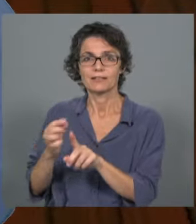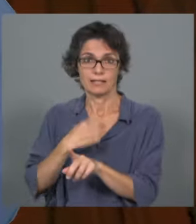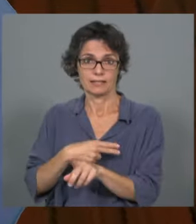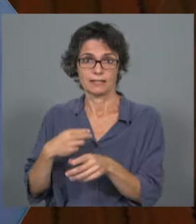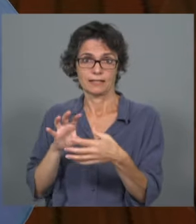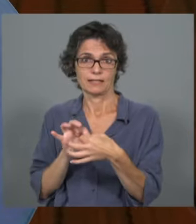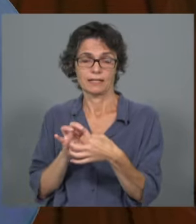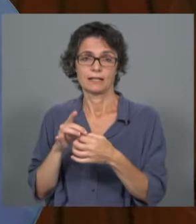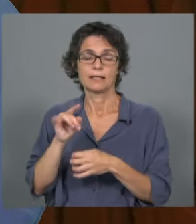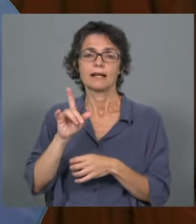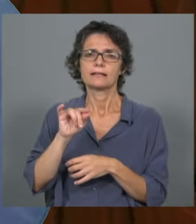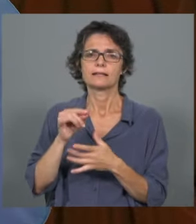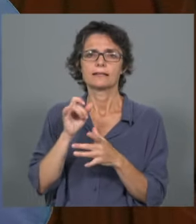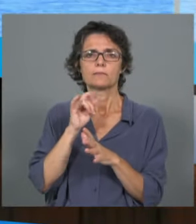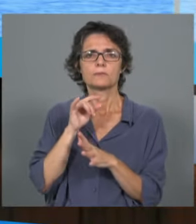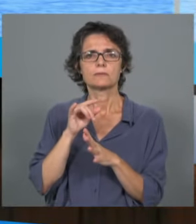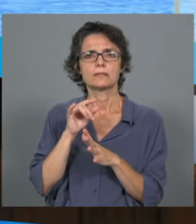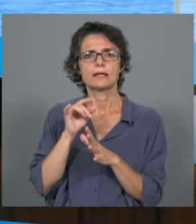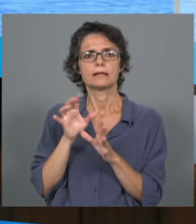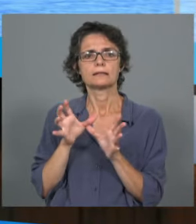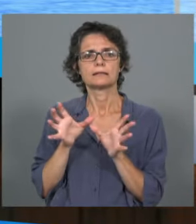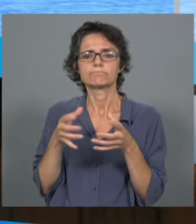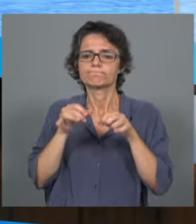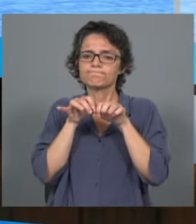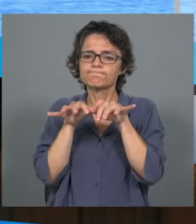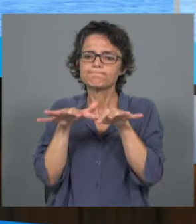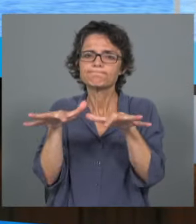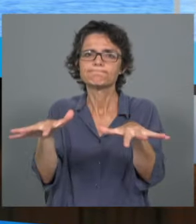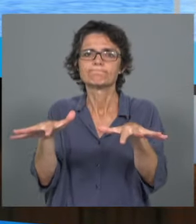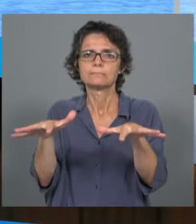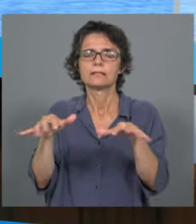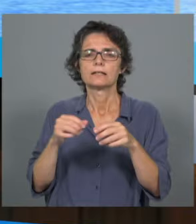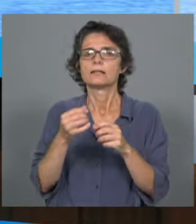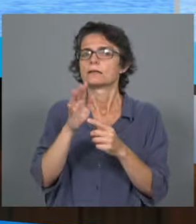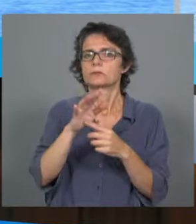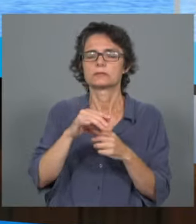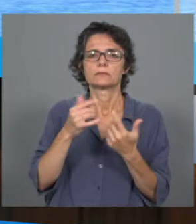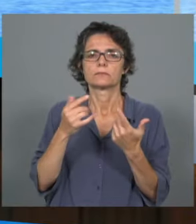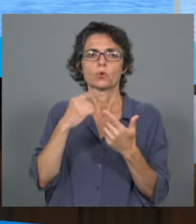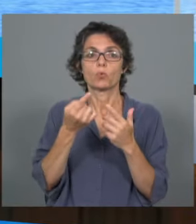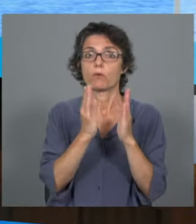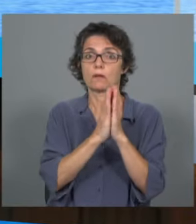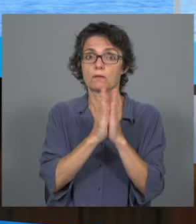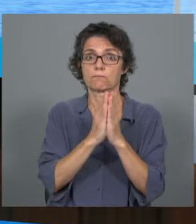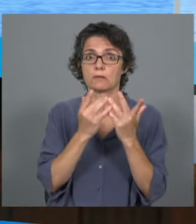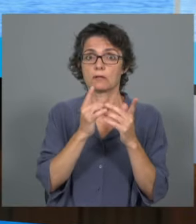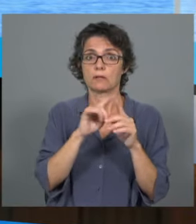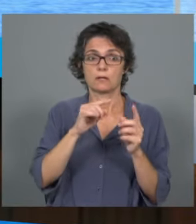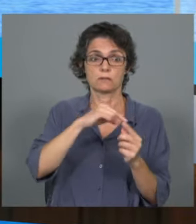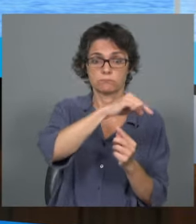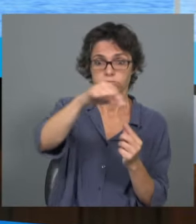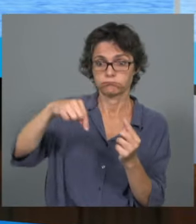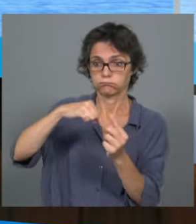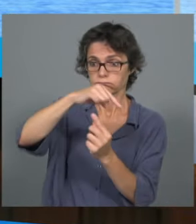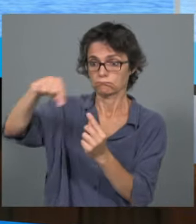se possa alargar em círculos concêntricos, se quisermos também a outros sistemas religiosos, inclusive a homens e mulheres de boa